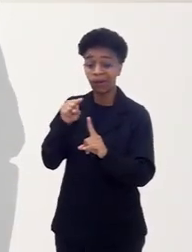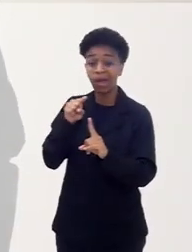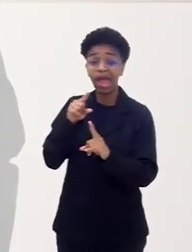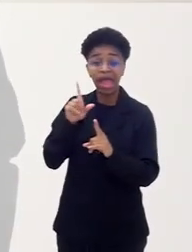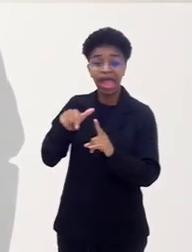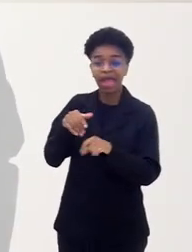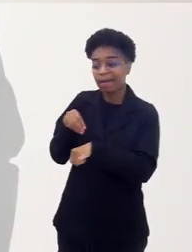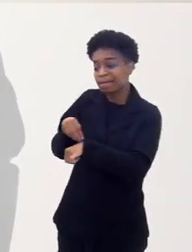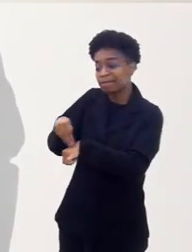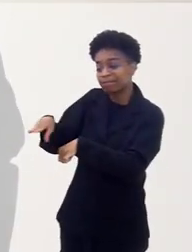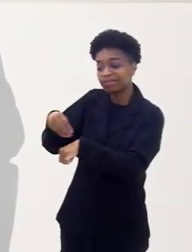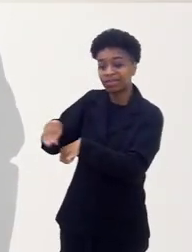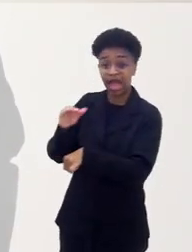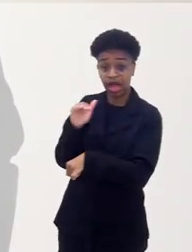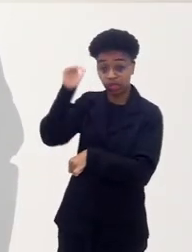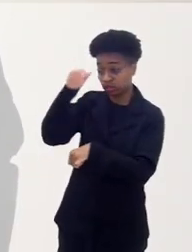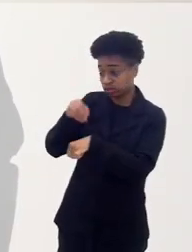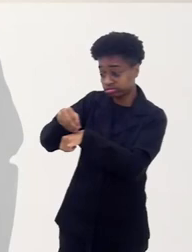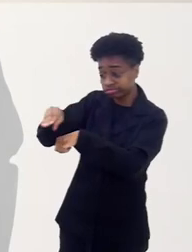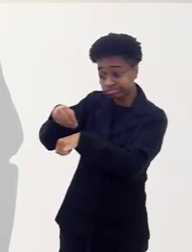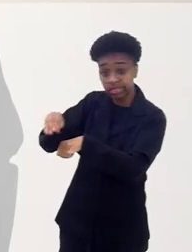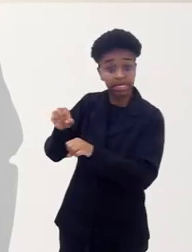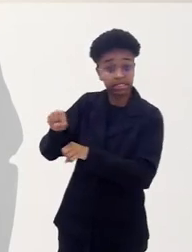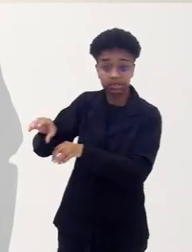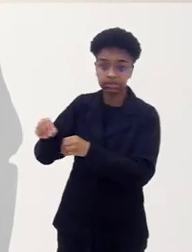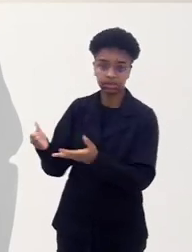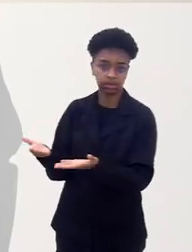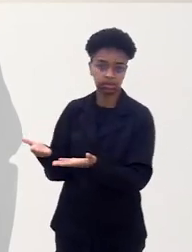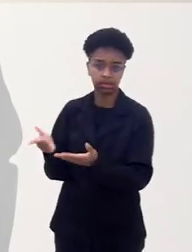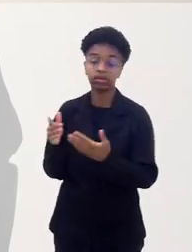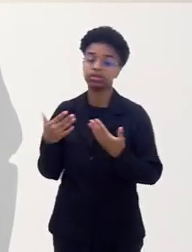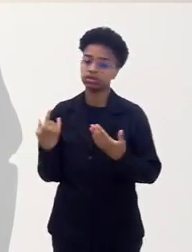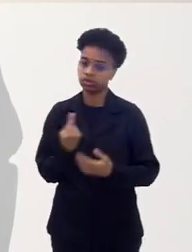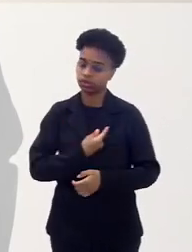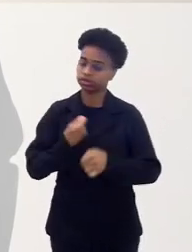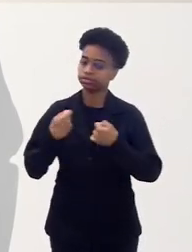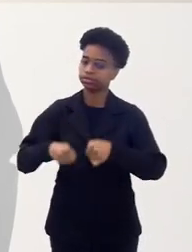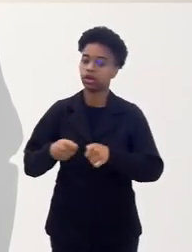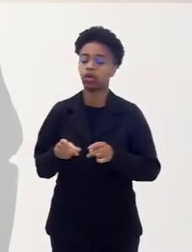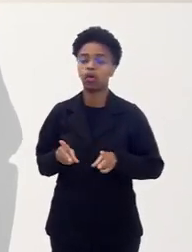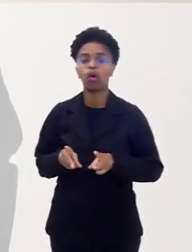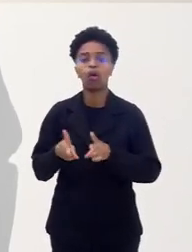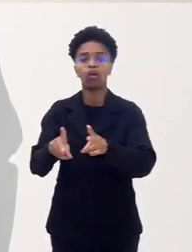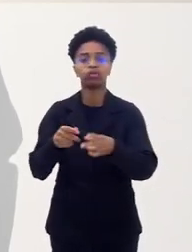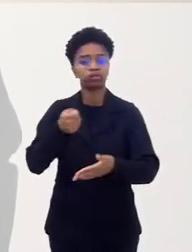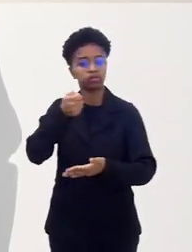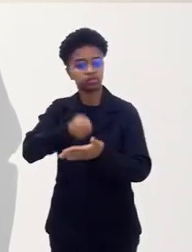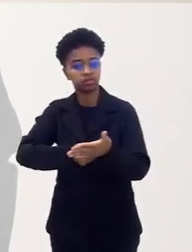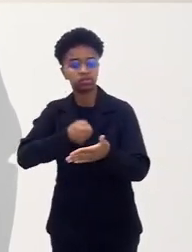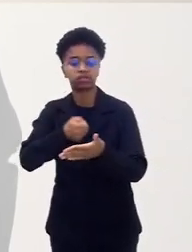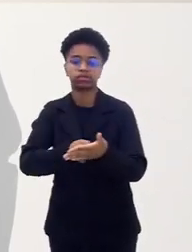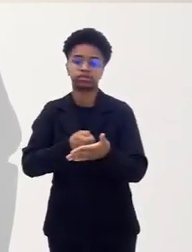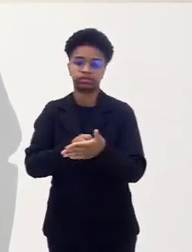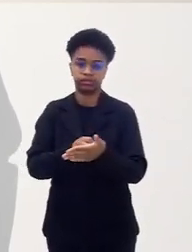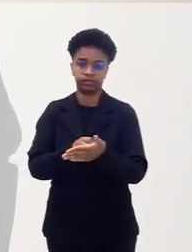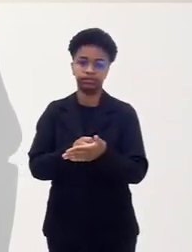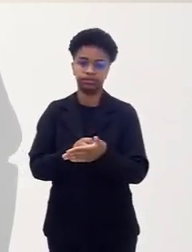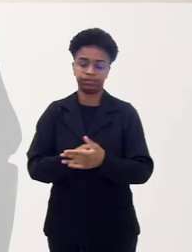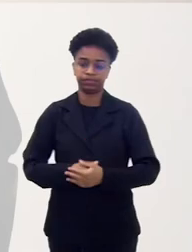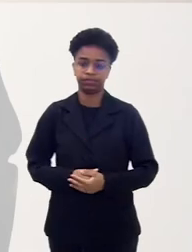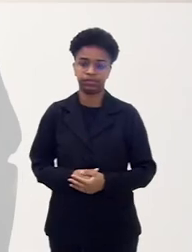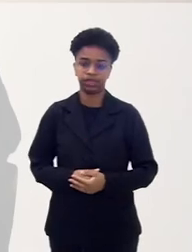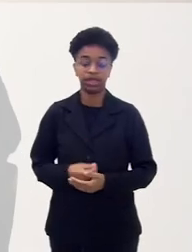lição que os adultos passam para elas então nós temos que continuar Nicodemos lutando para que